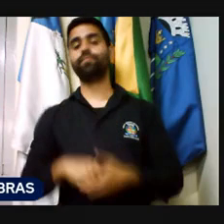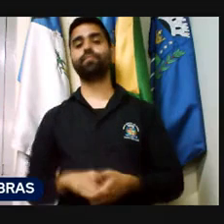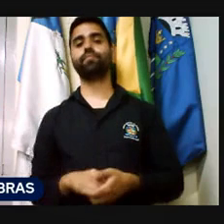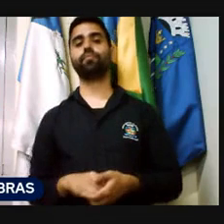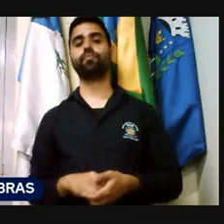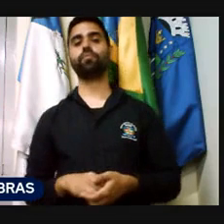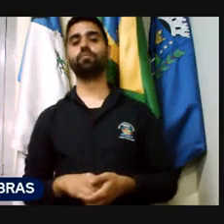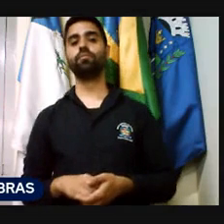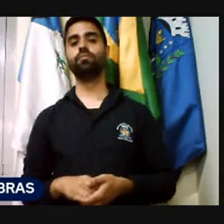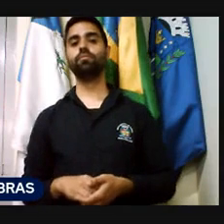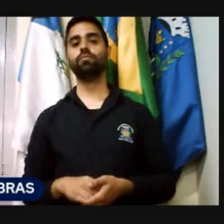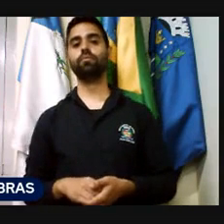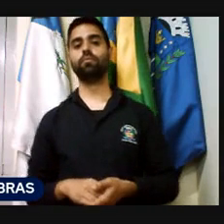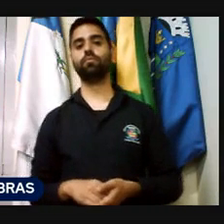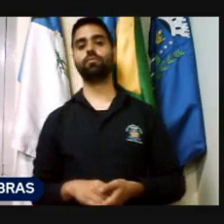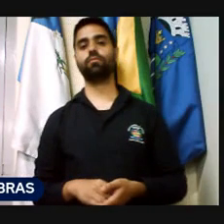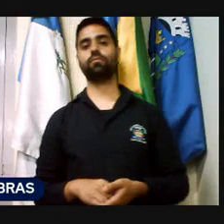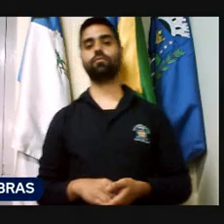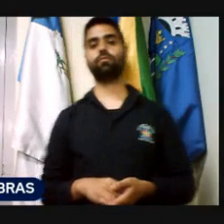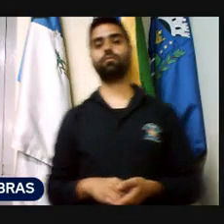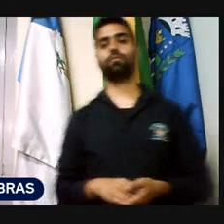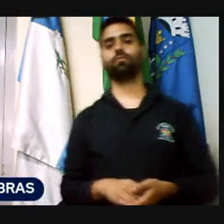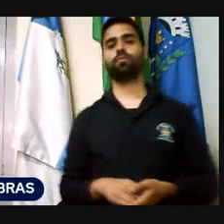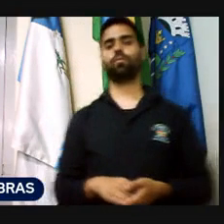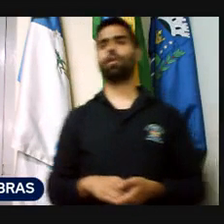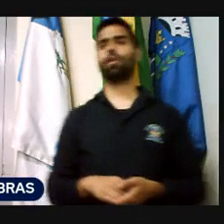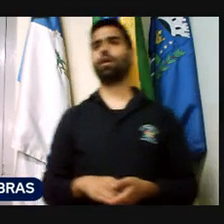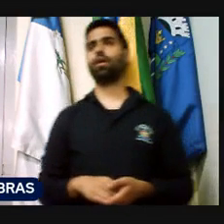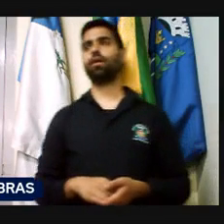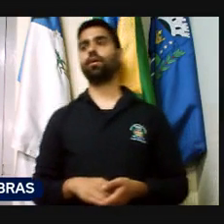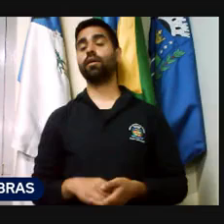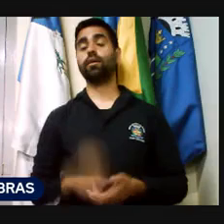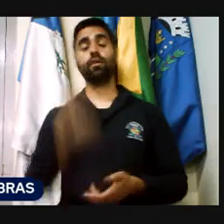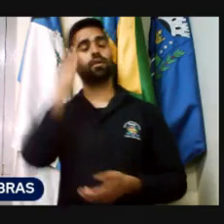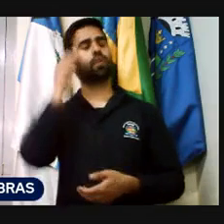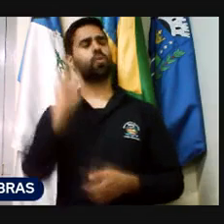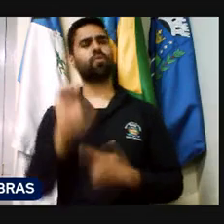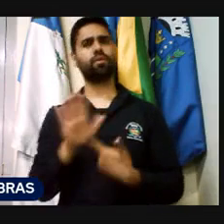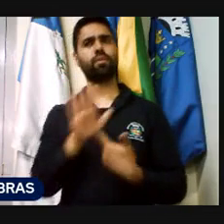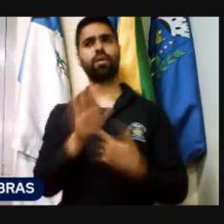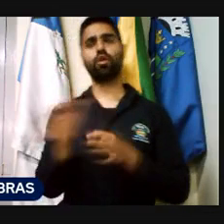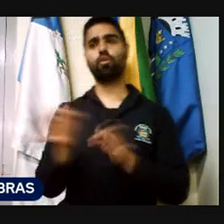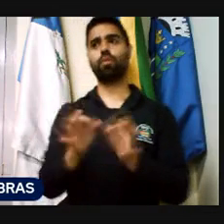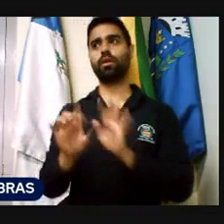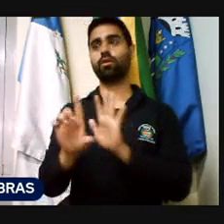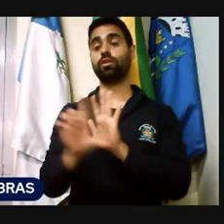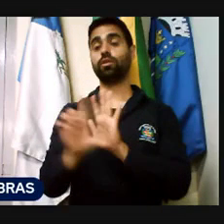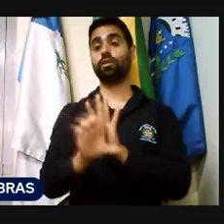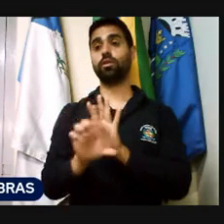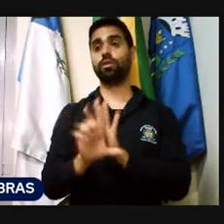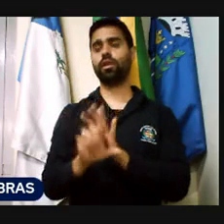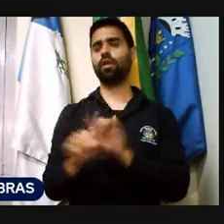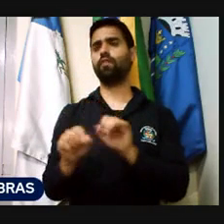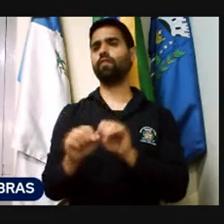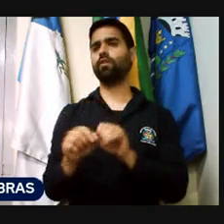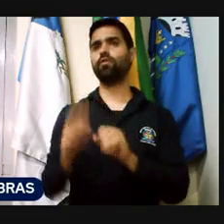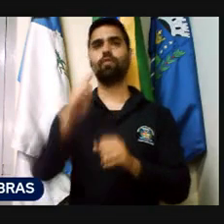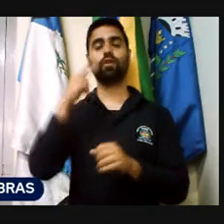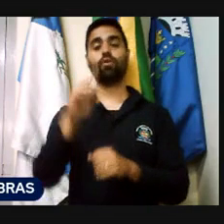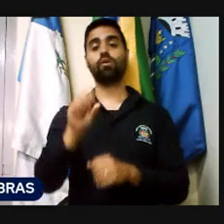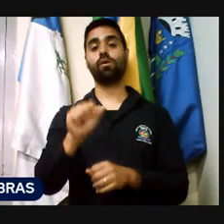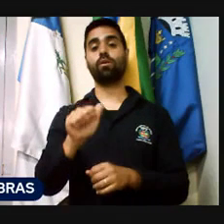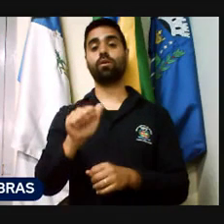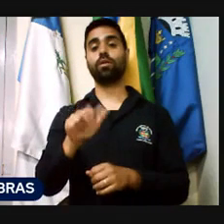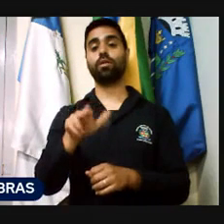síntese, apertada, tem-se que foi apresentado projeto de lei ordinária oriunda do vereador Saulo